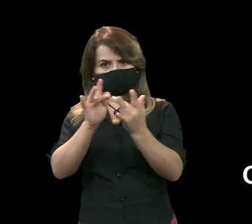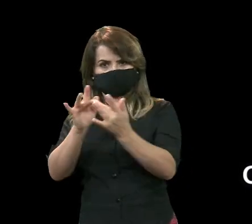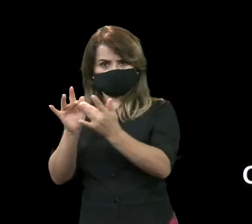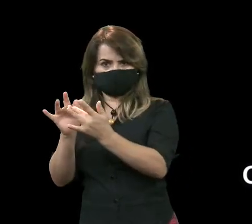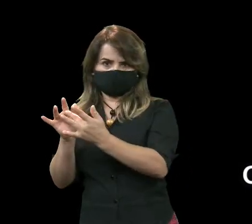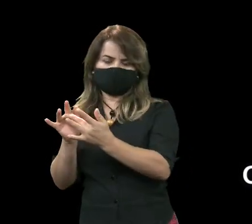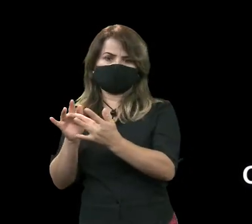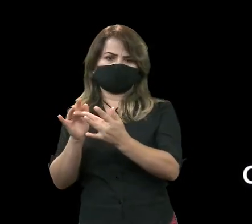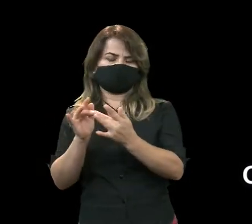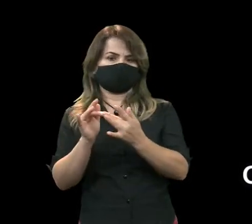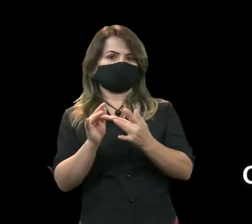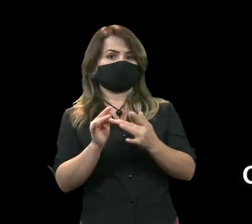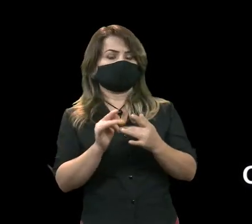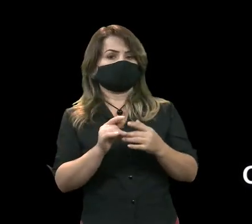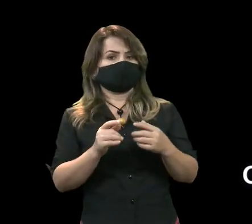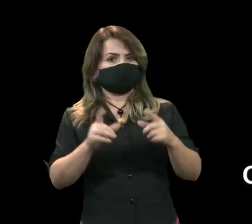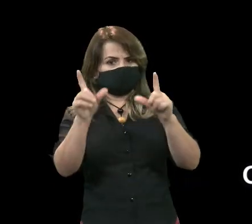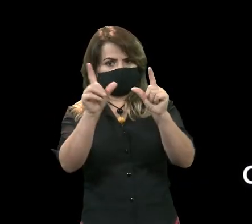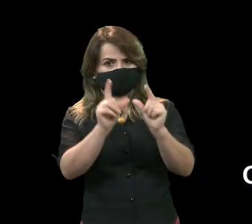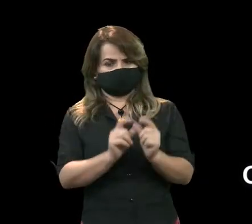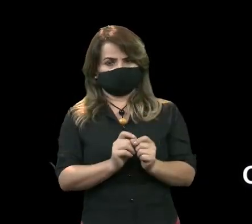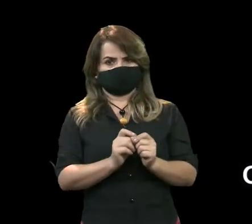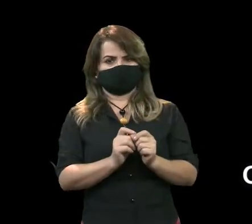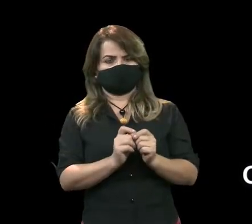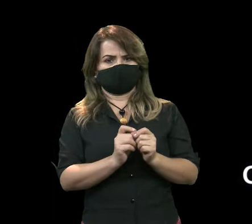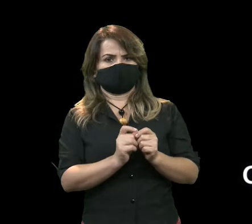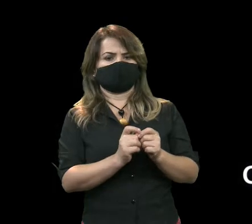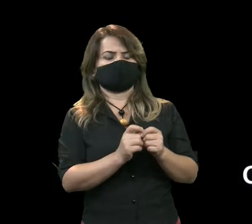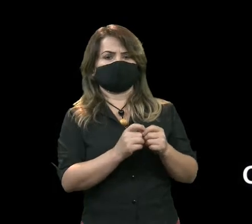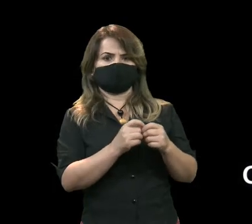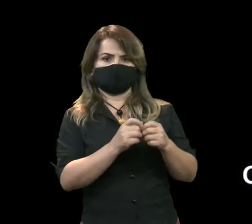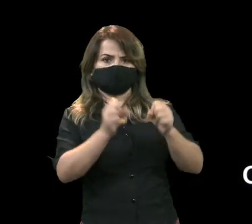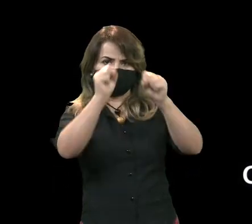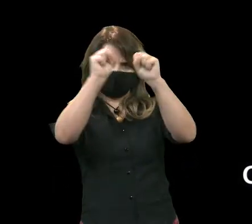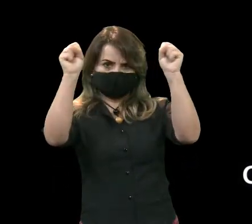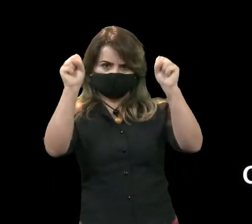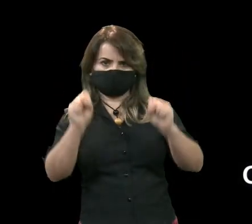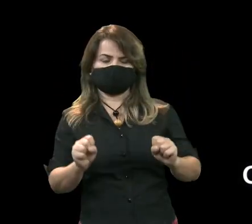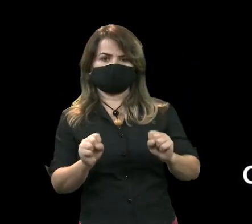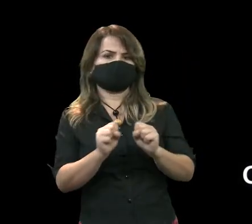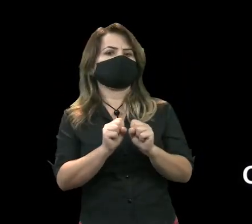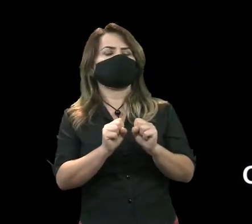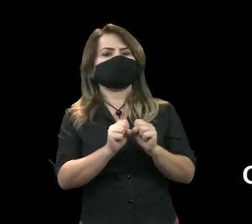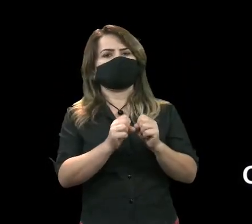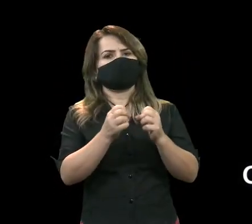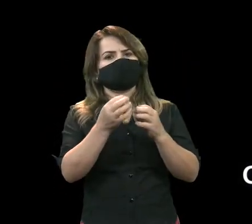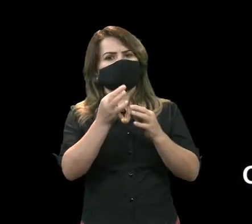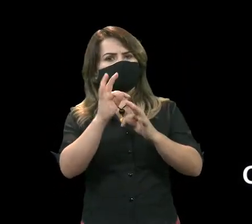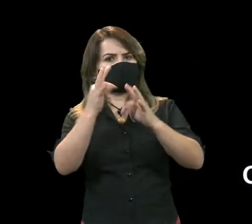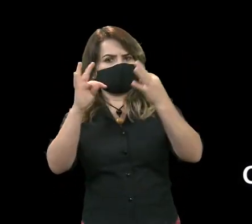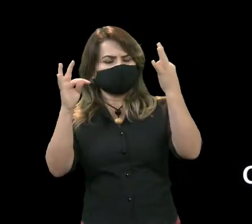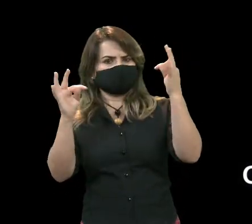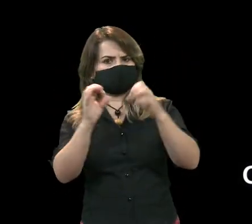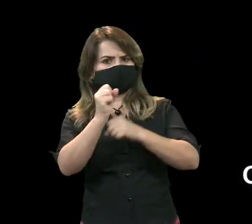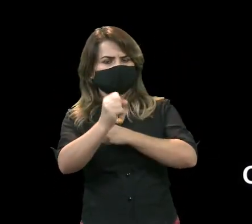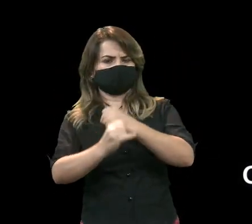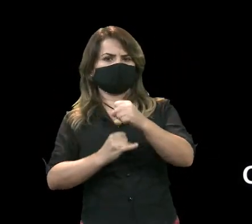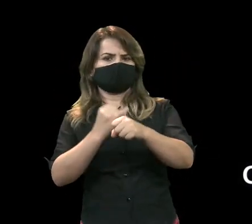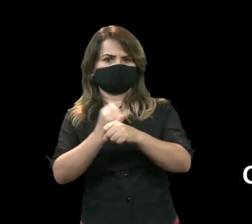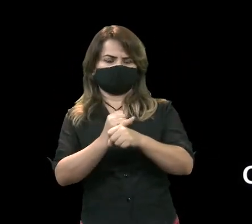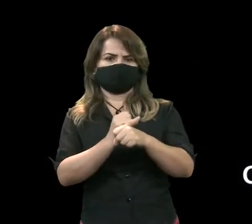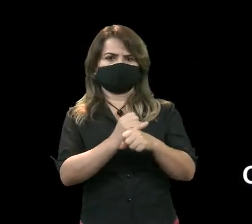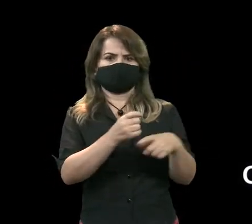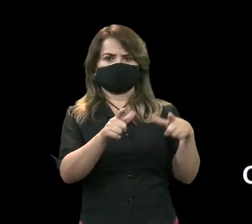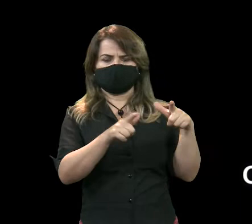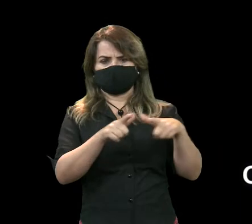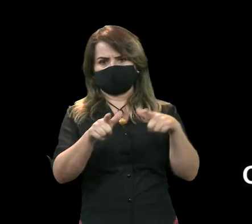cumprir a justificativa, que é otimizar a padronização, implementação do processo, melhoraria e melhor coordenação dos trabalhos por